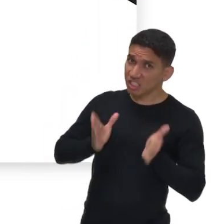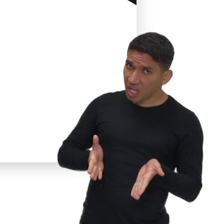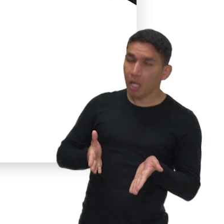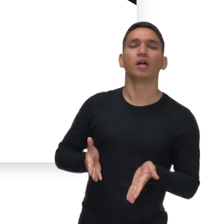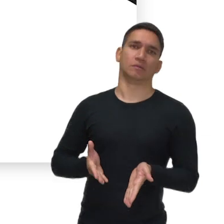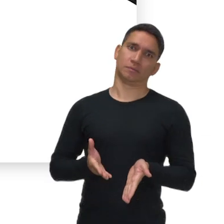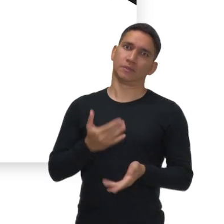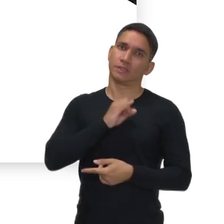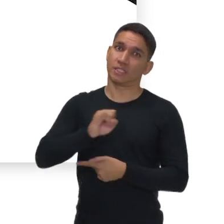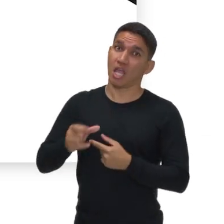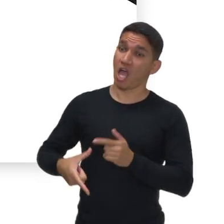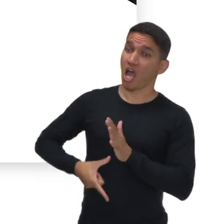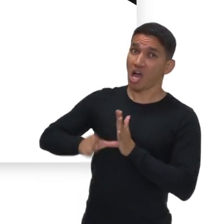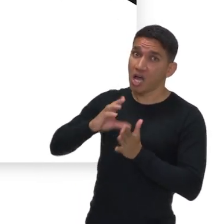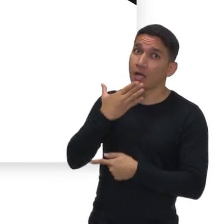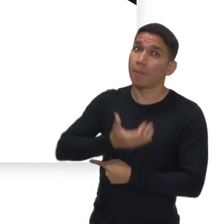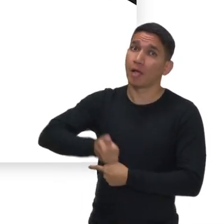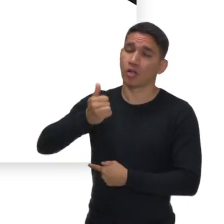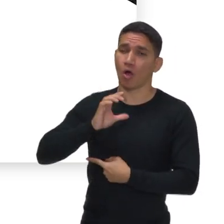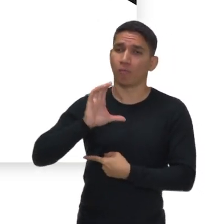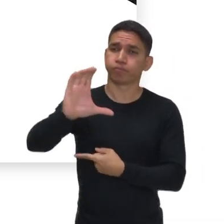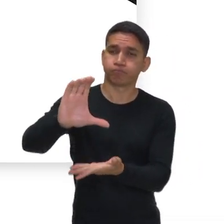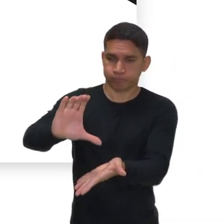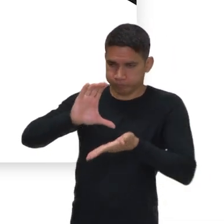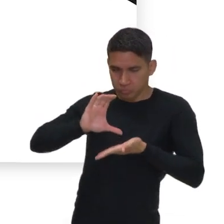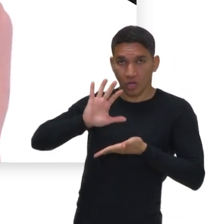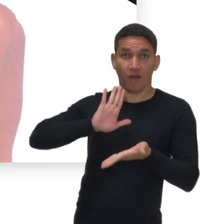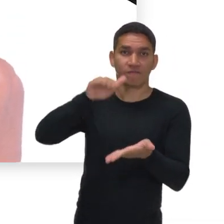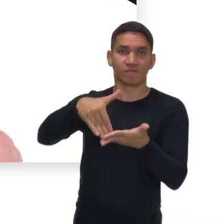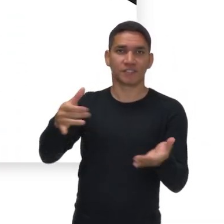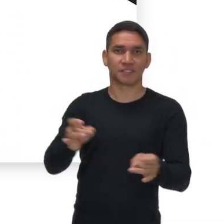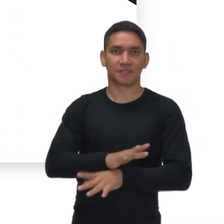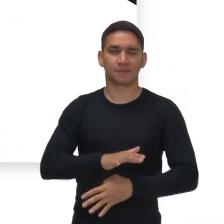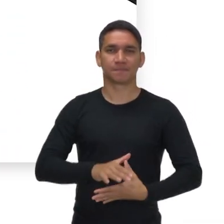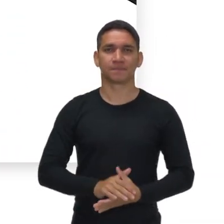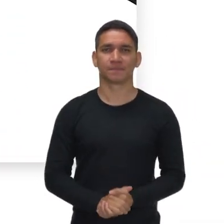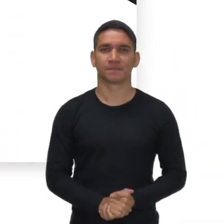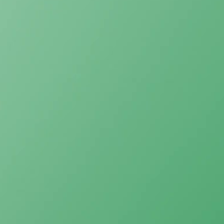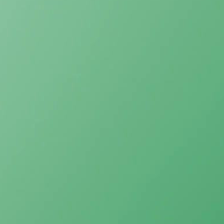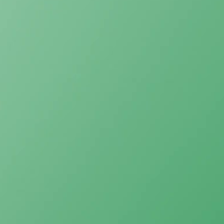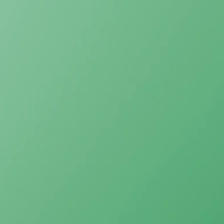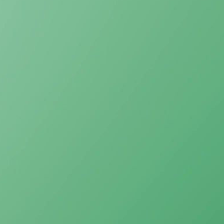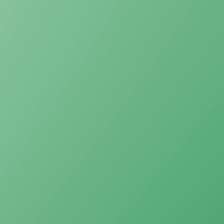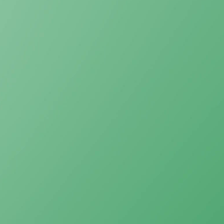cedo? Quanto antes começar a juntar, maior vai ser o valor final.